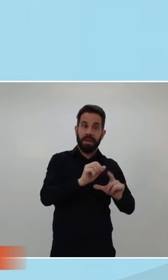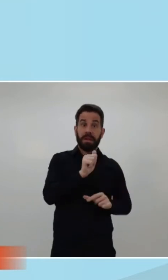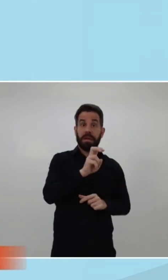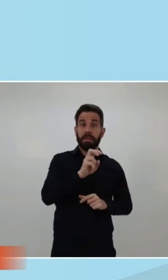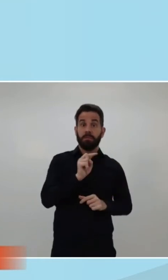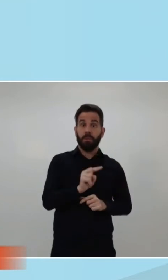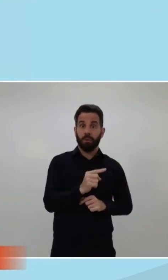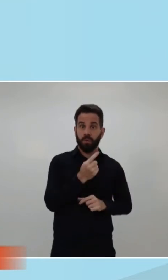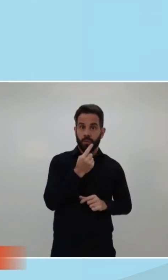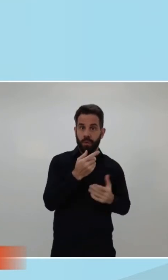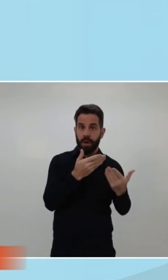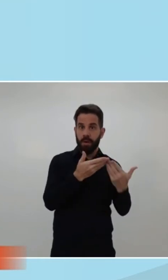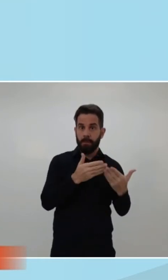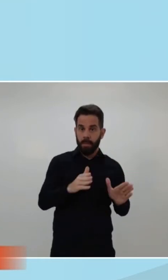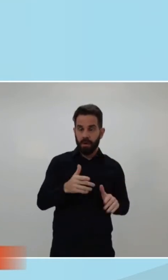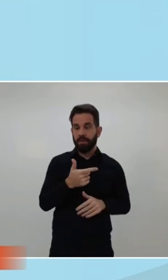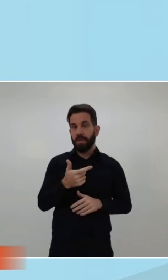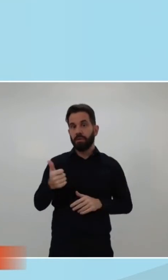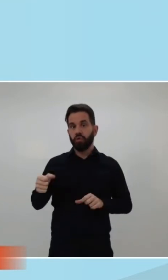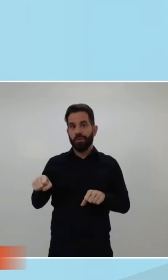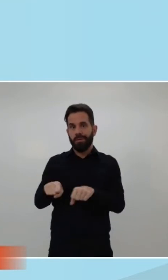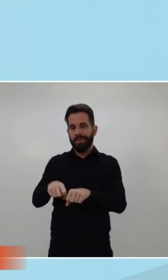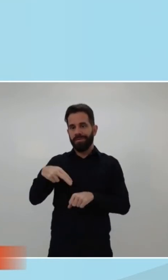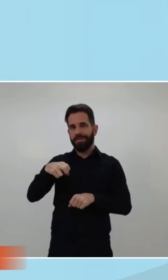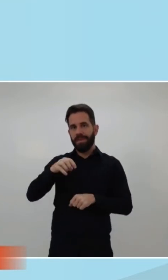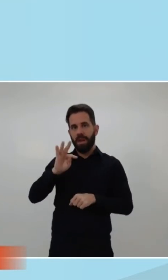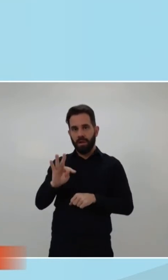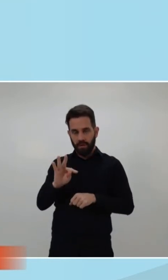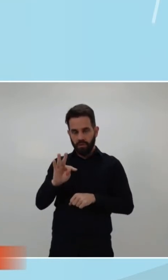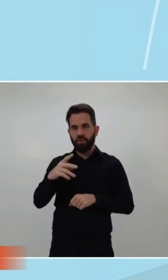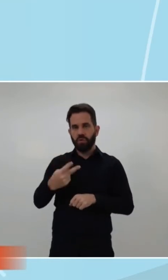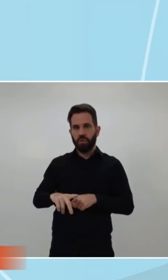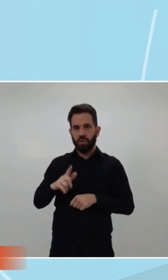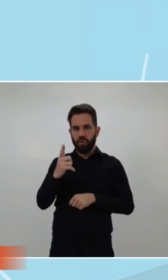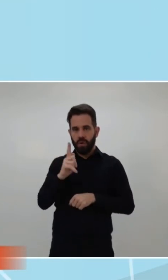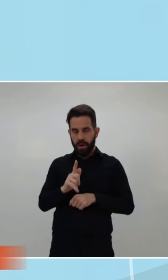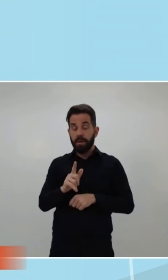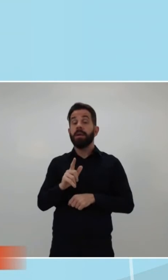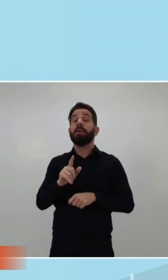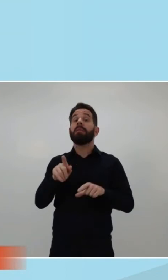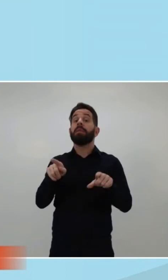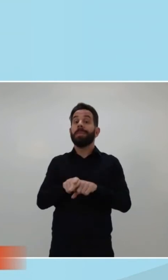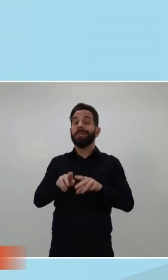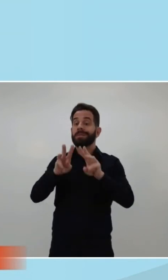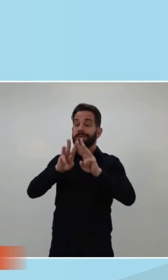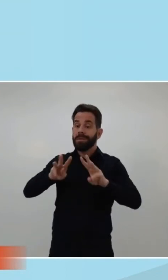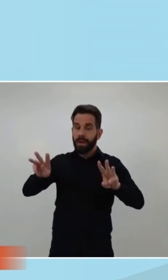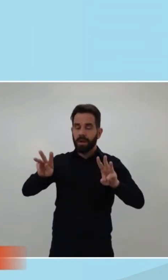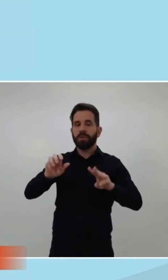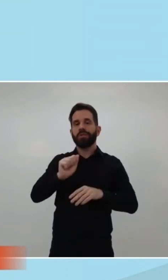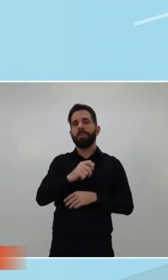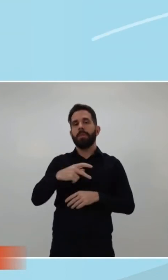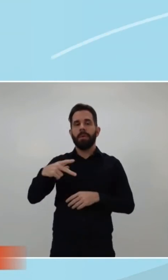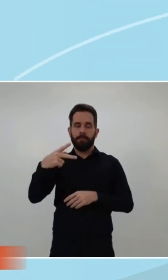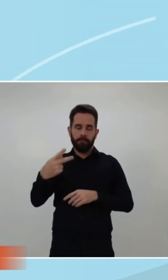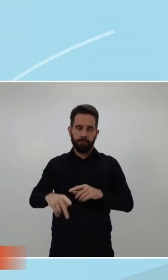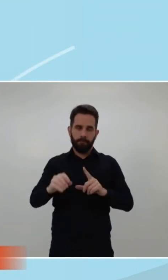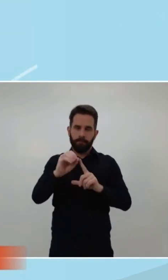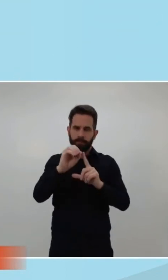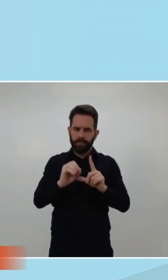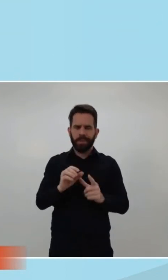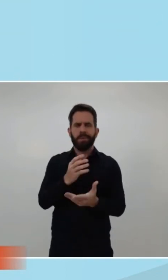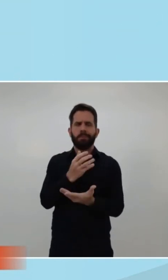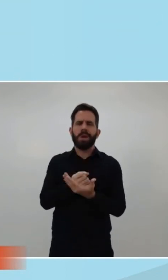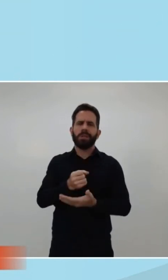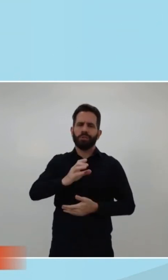21 da NET Goiânia, também no site e no aplicativo da TV UFG. O aplicativo você pode baixar gratuitamente